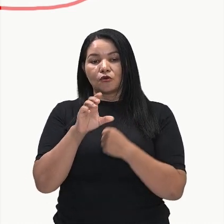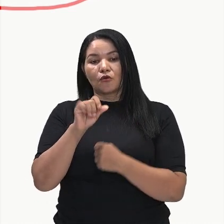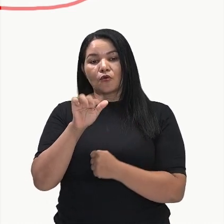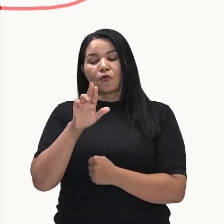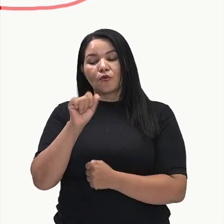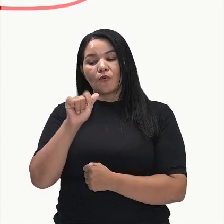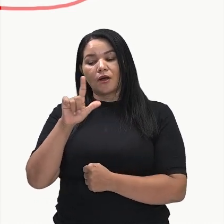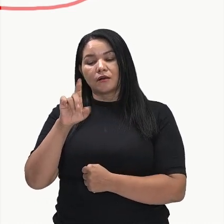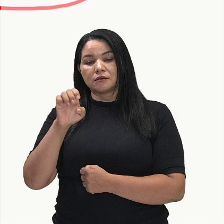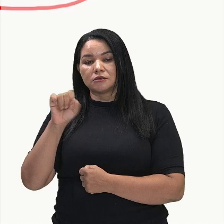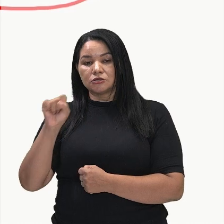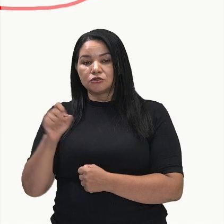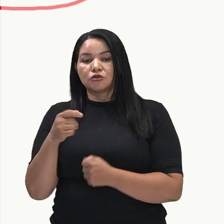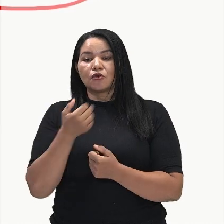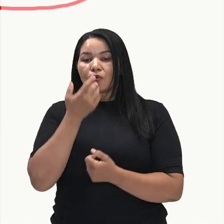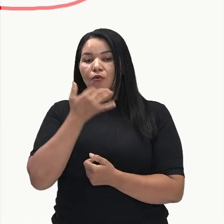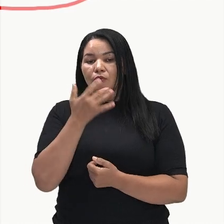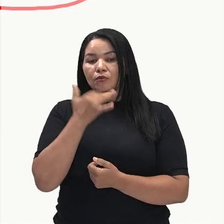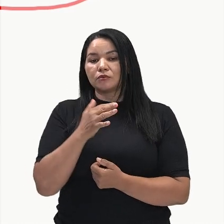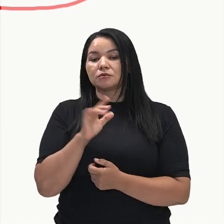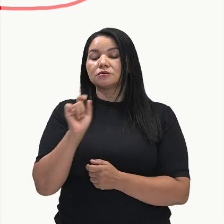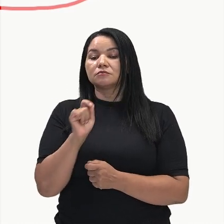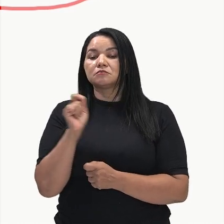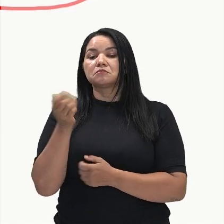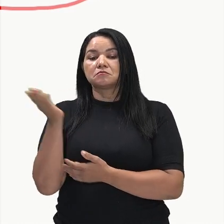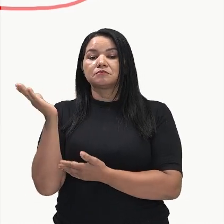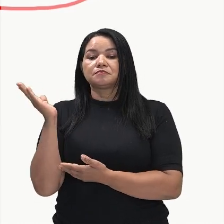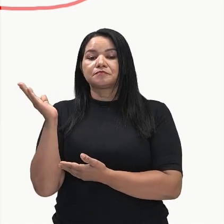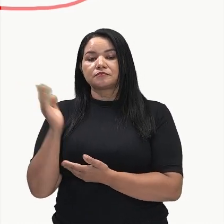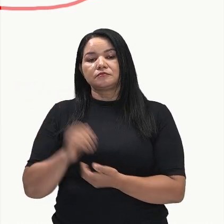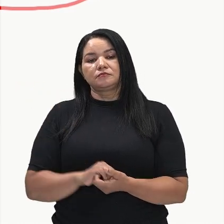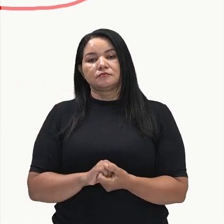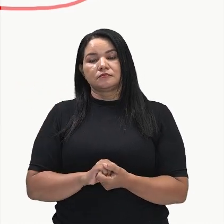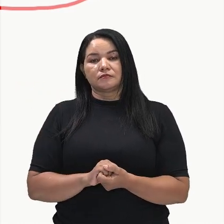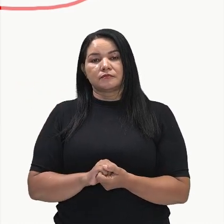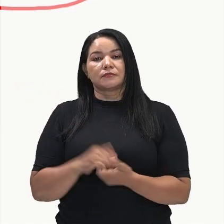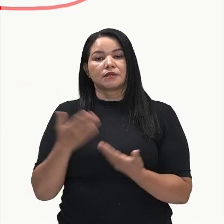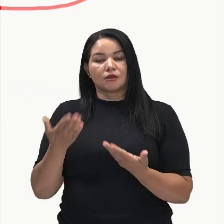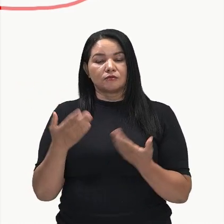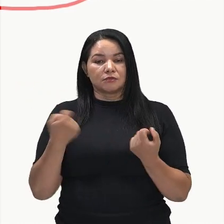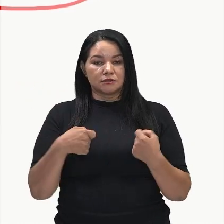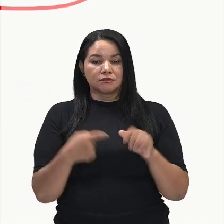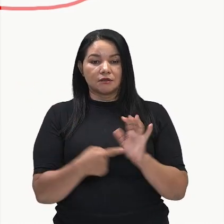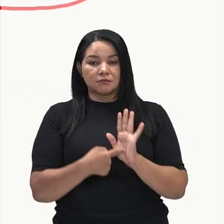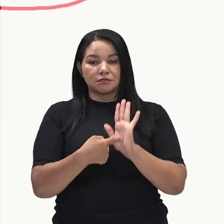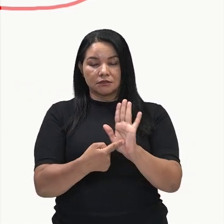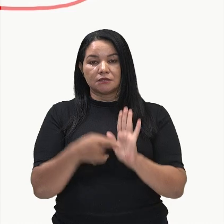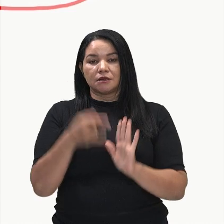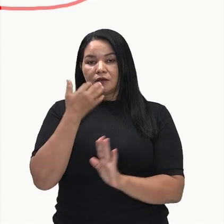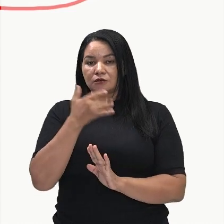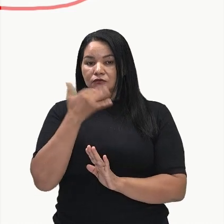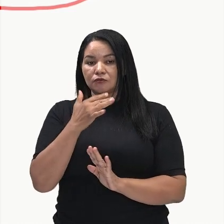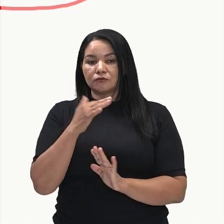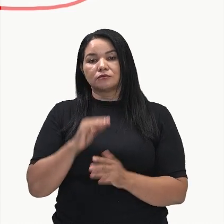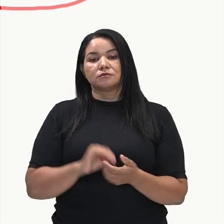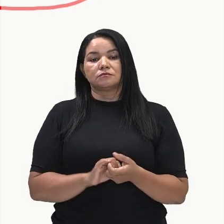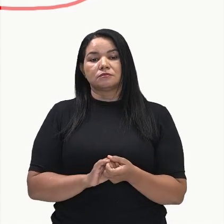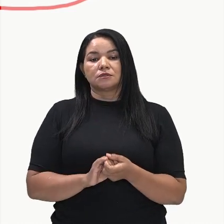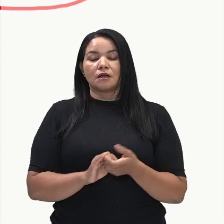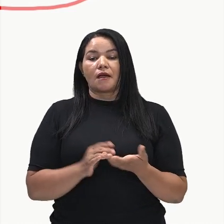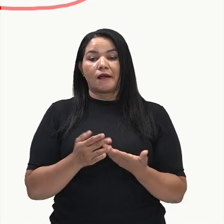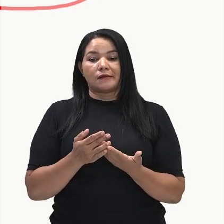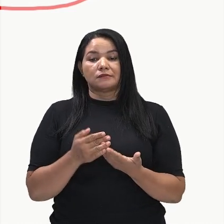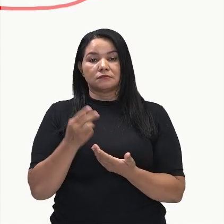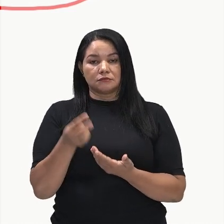da bandeira equatoriana? Né? Está pedindo para você apresentar essas cores. E aqui, no caso, são 3, no